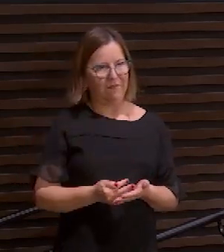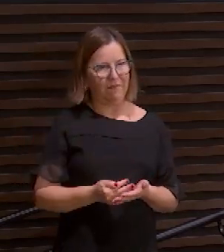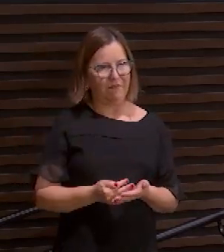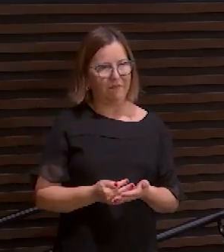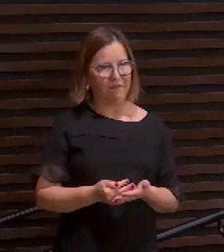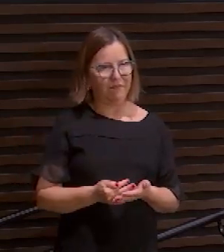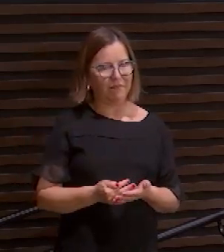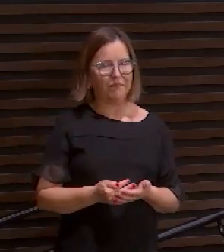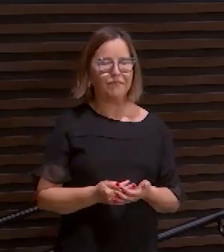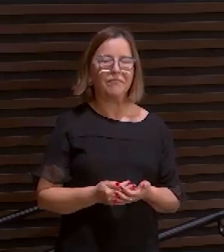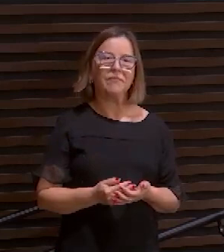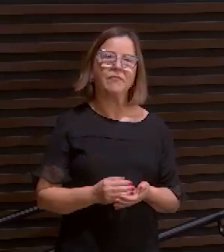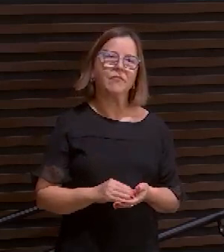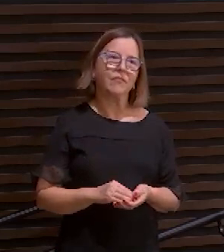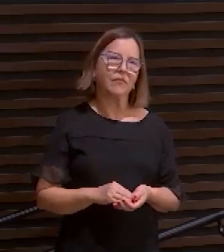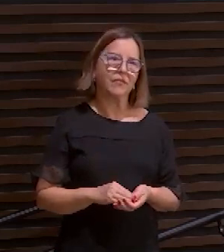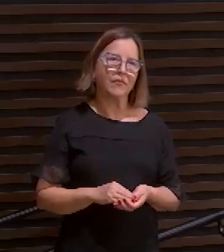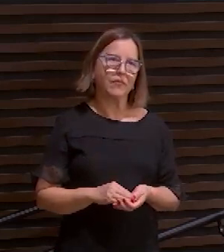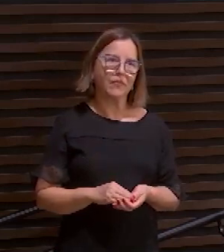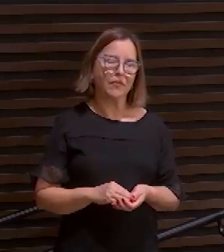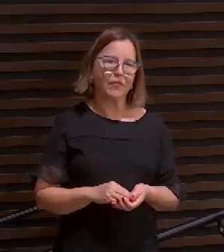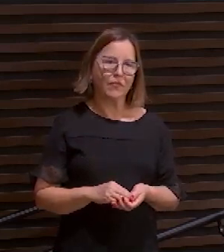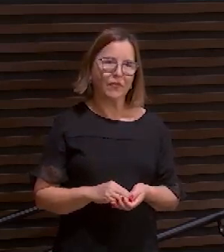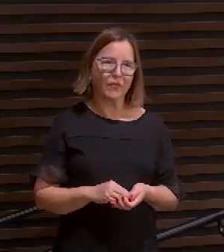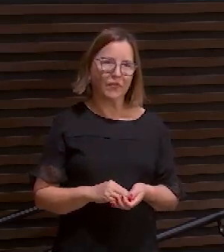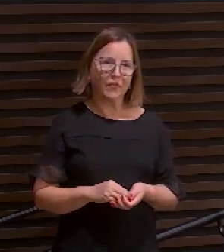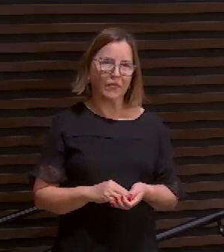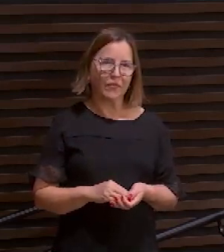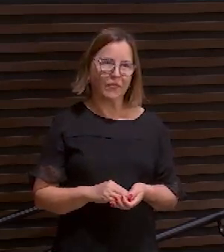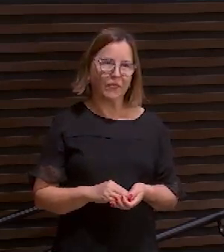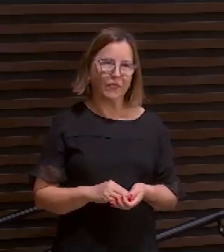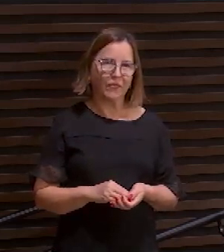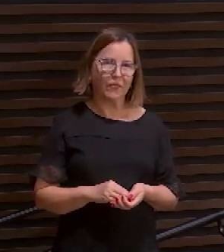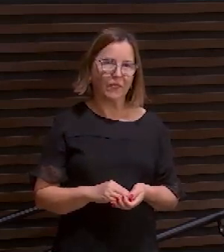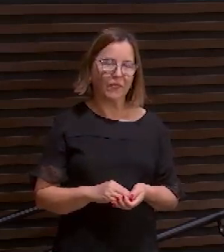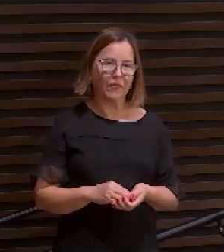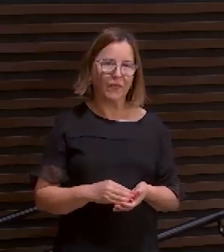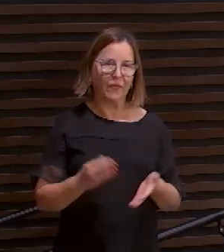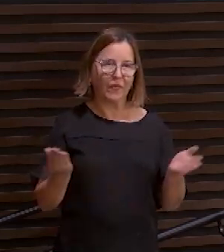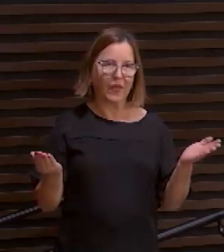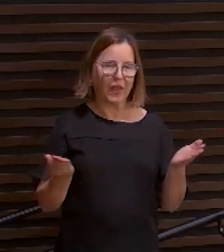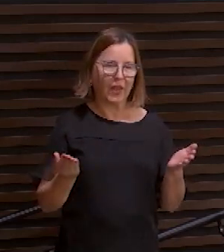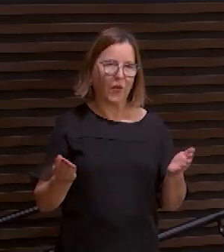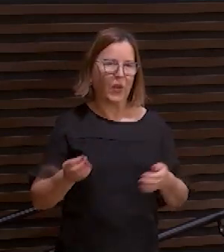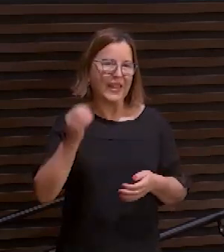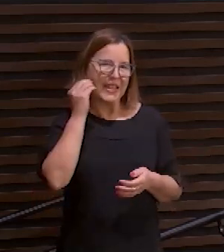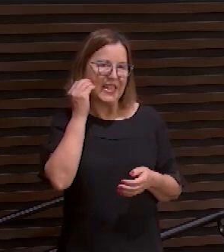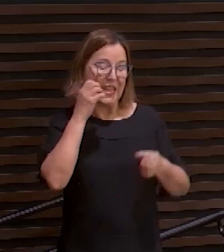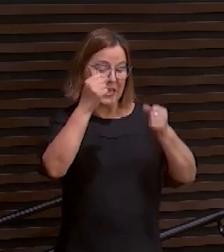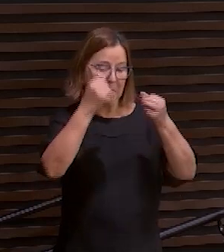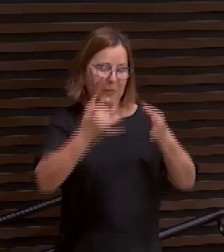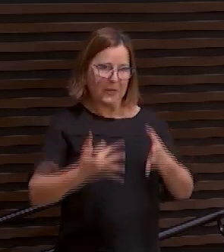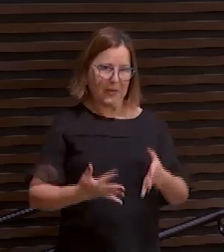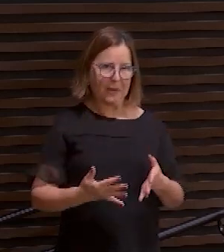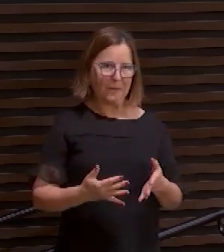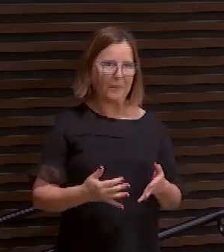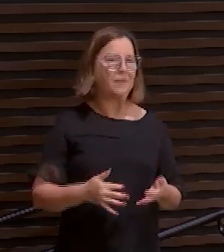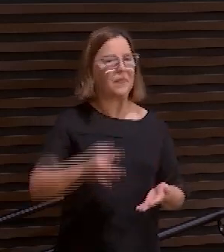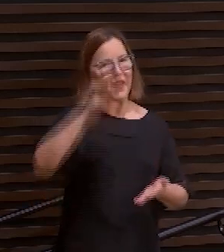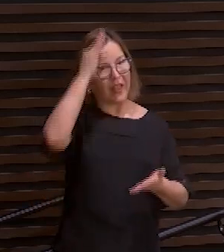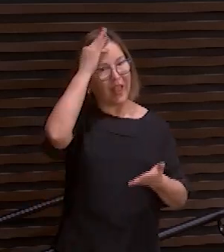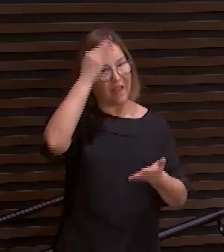nós vamos tentar abordar isto aqui. A fé é um